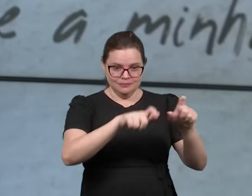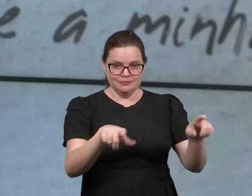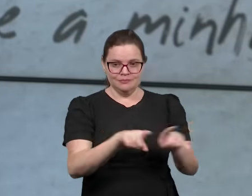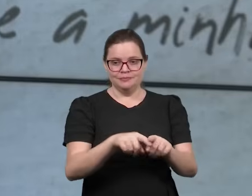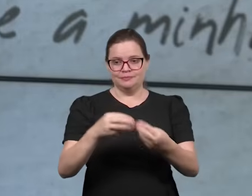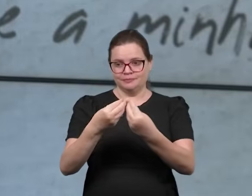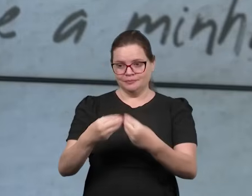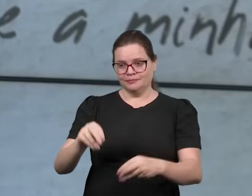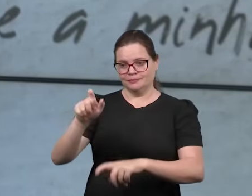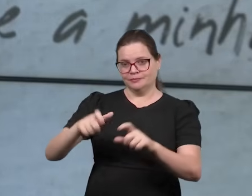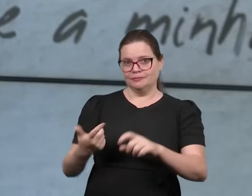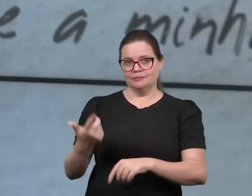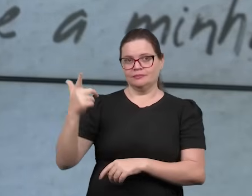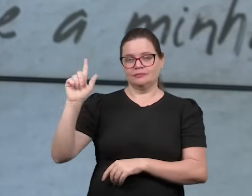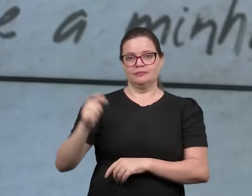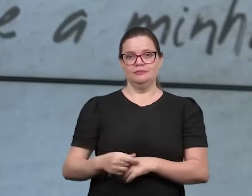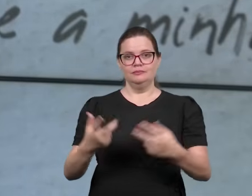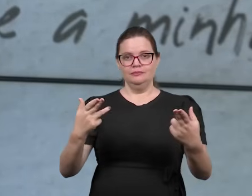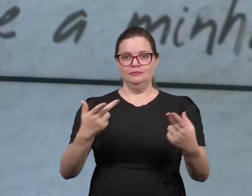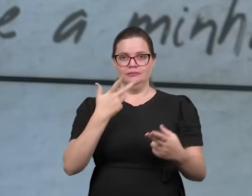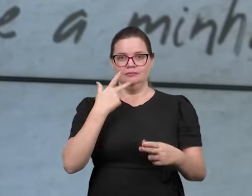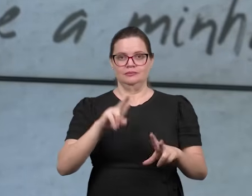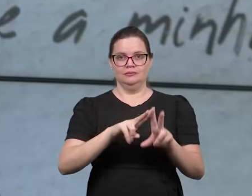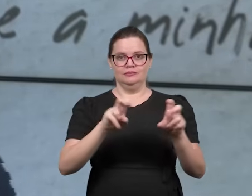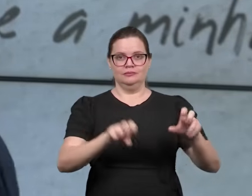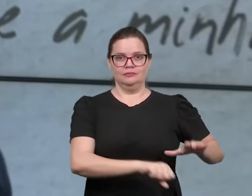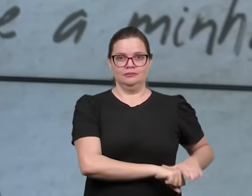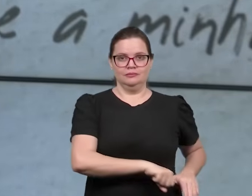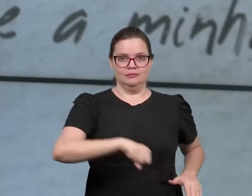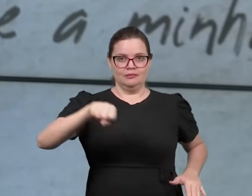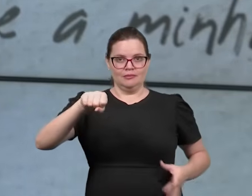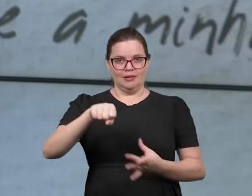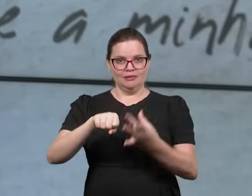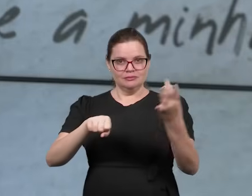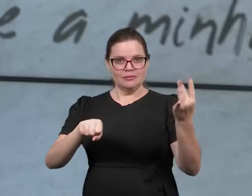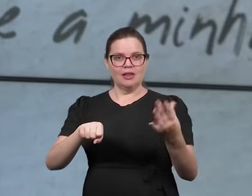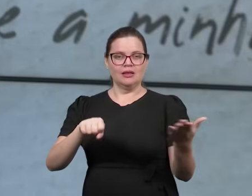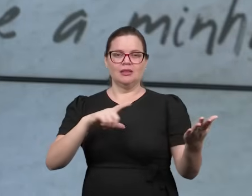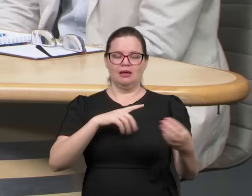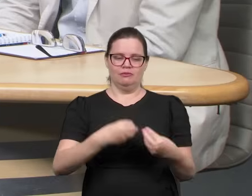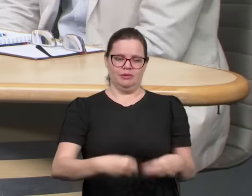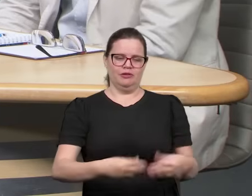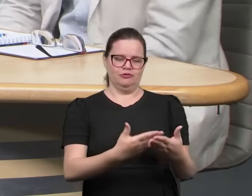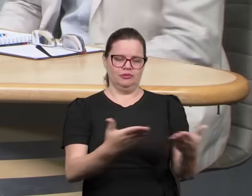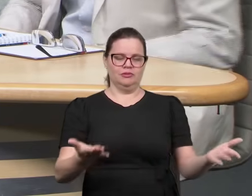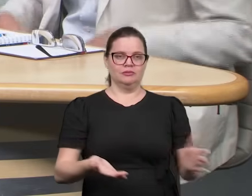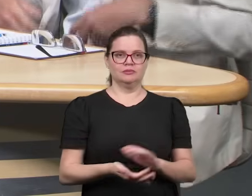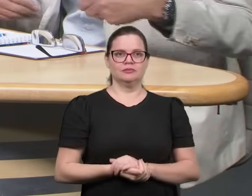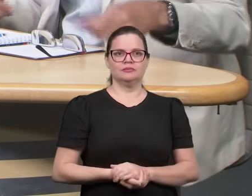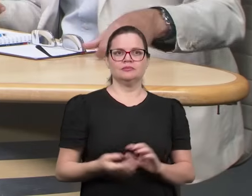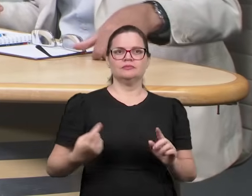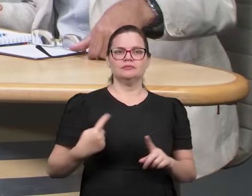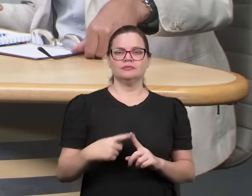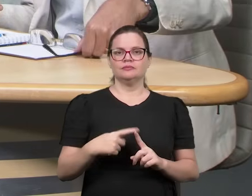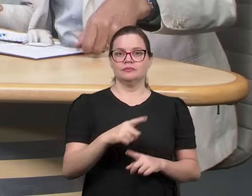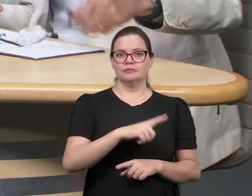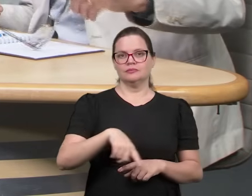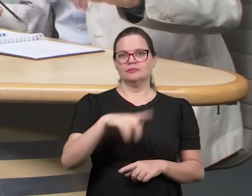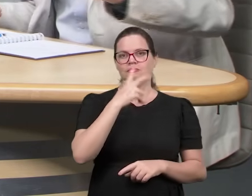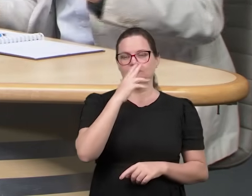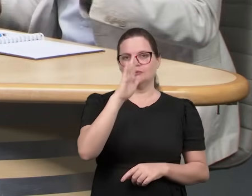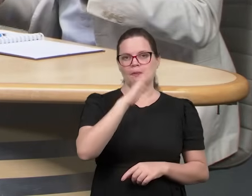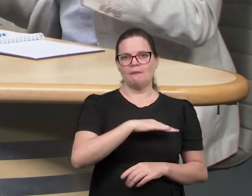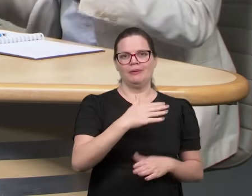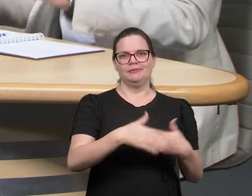foi até quando você fala das armas aqui, do prejuízo para toda aquela humanidade ali, né? Criando mal, né? Assim, até a